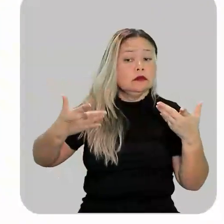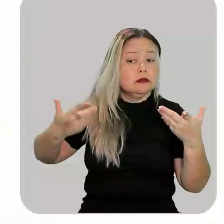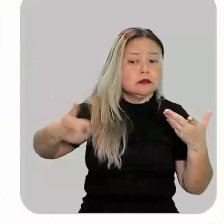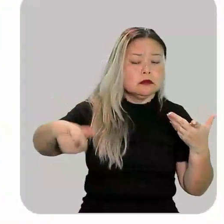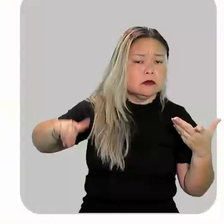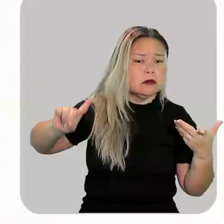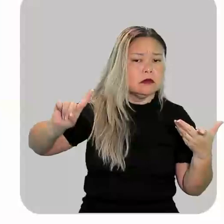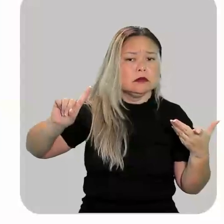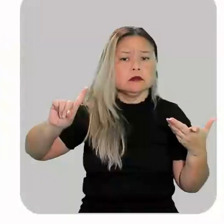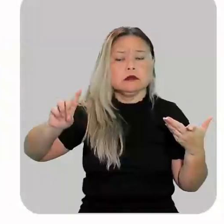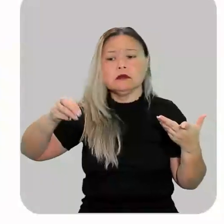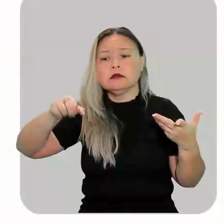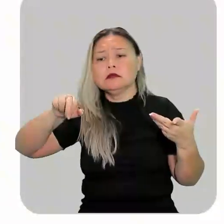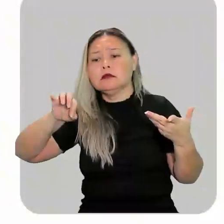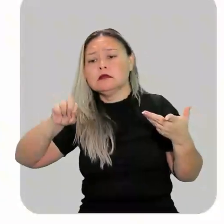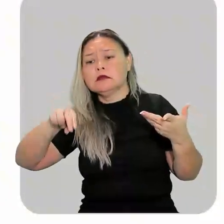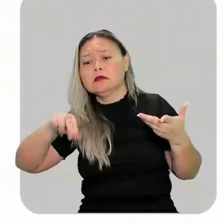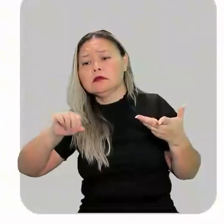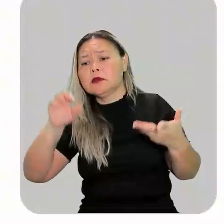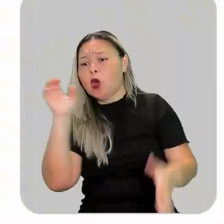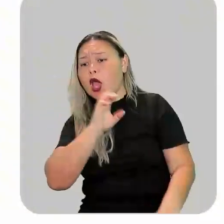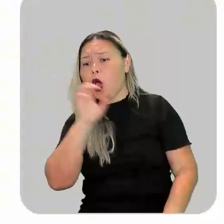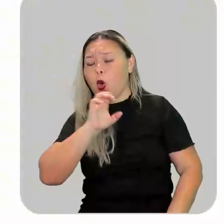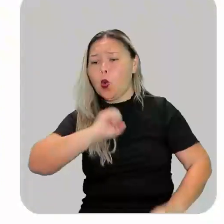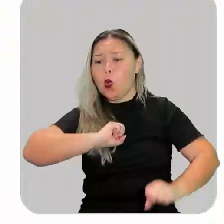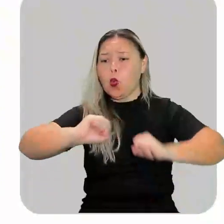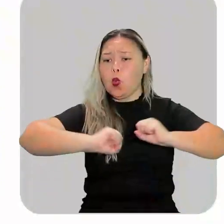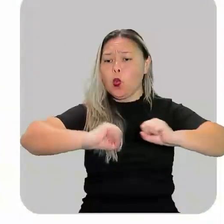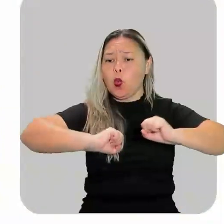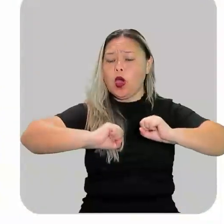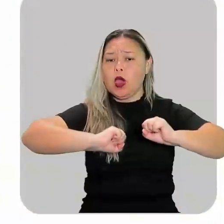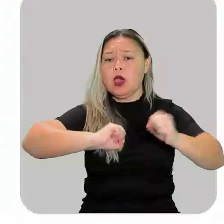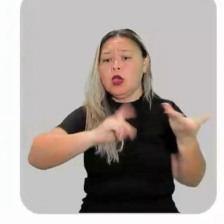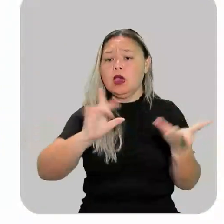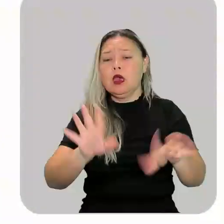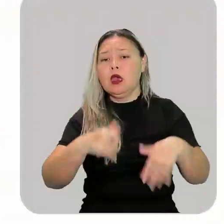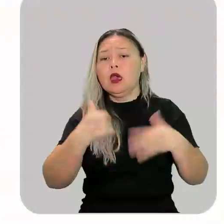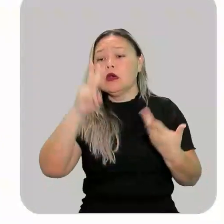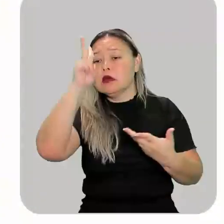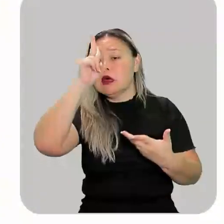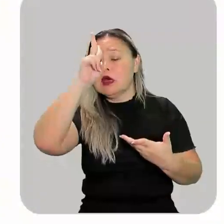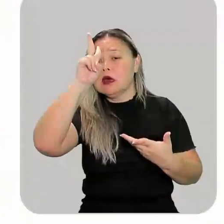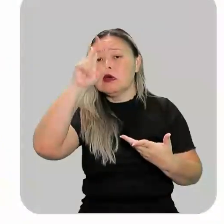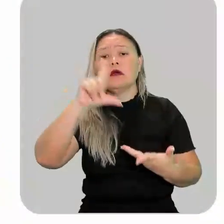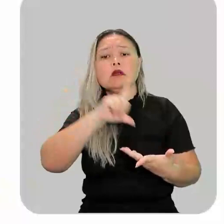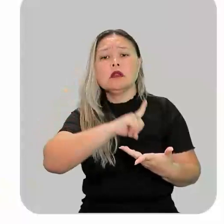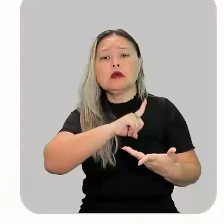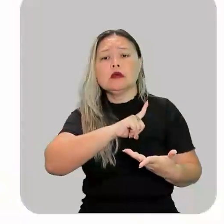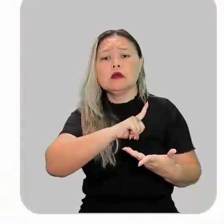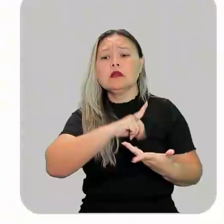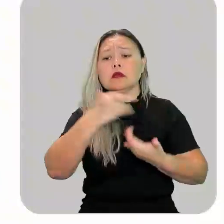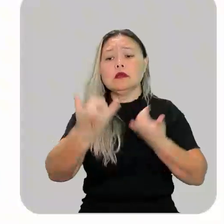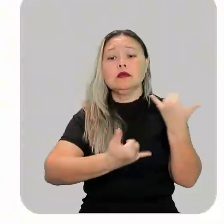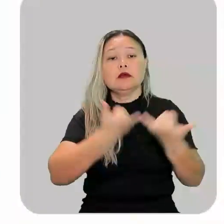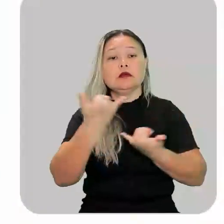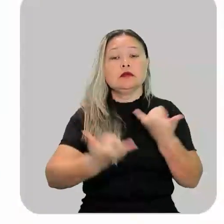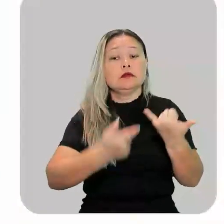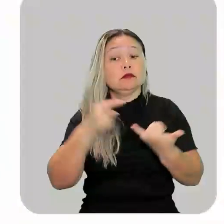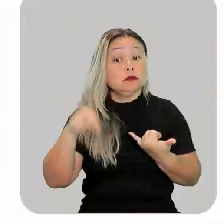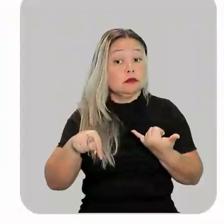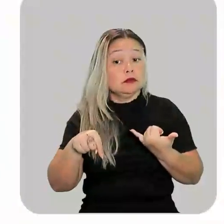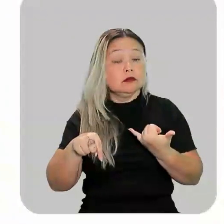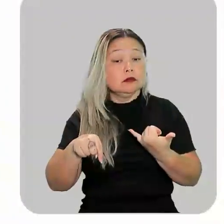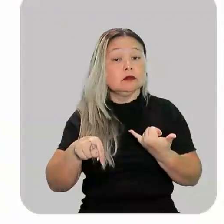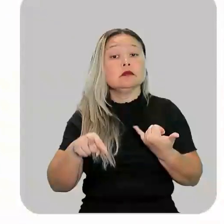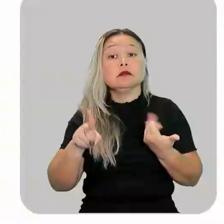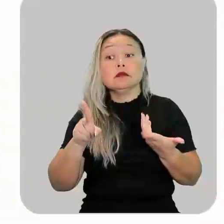Não é maratona, não é corrida. Né? Ainda não. Se vocês lembrarem, teve até uma brincadeira aqui, né?